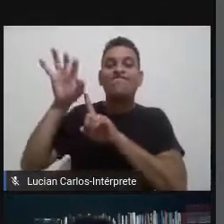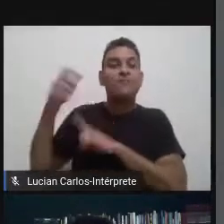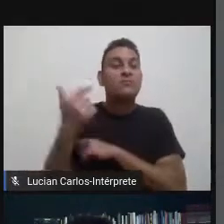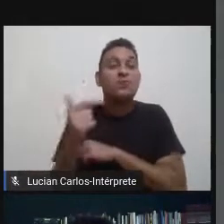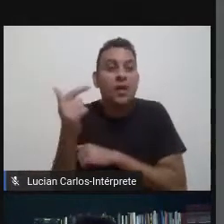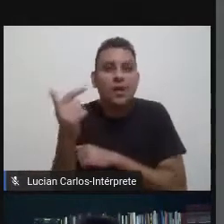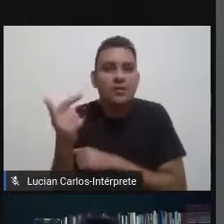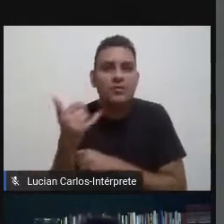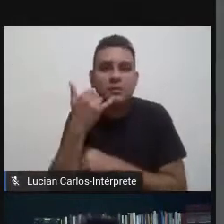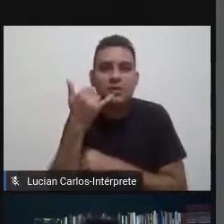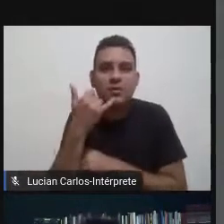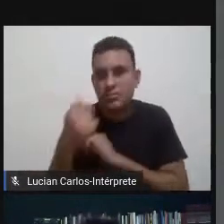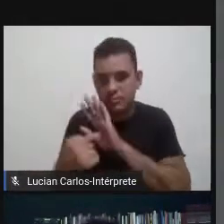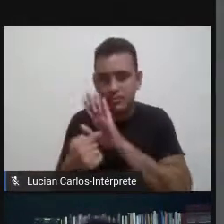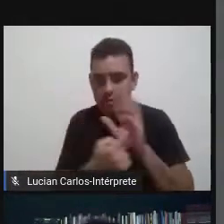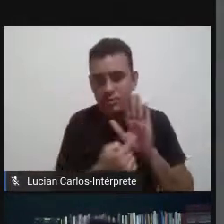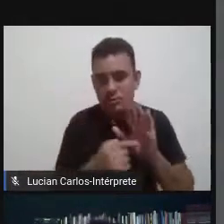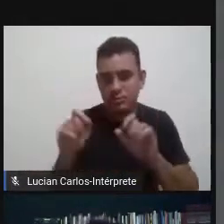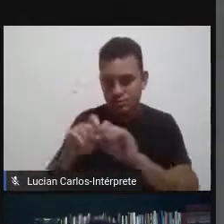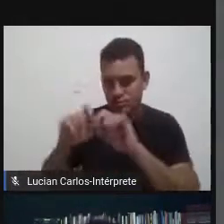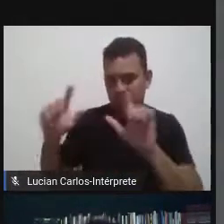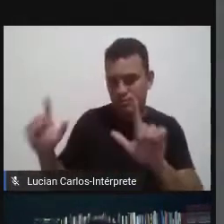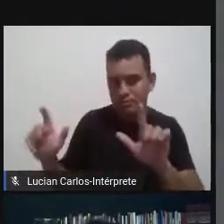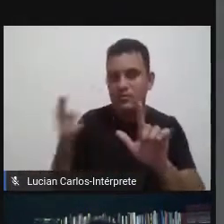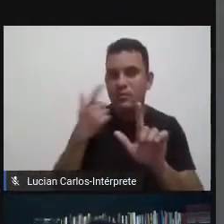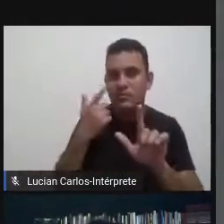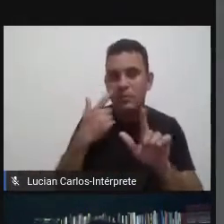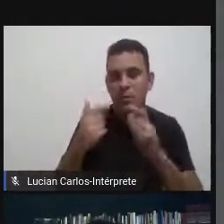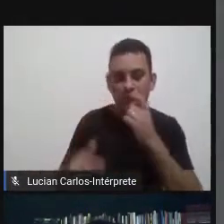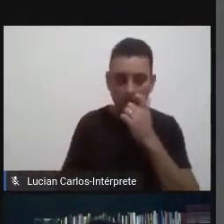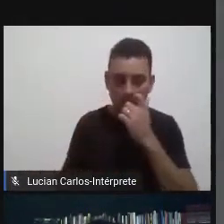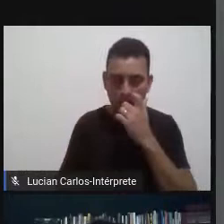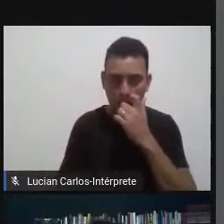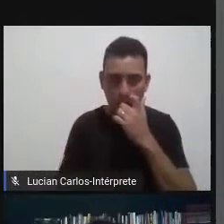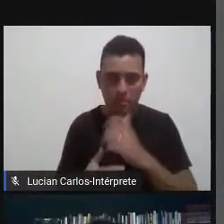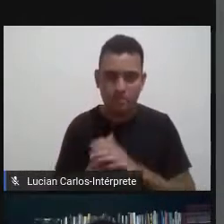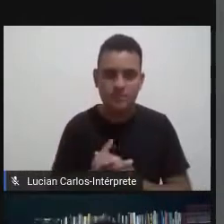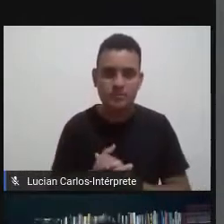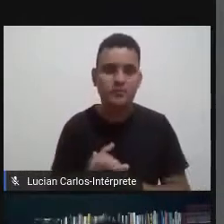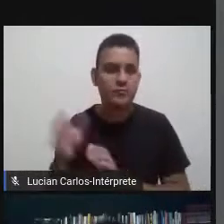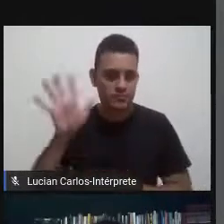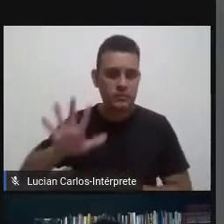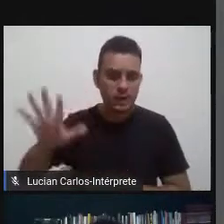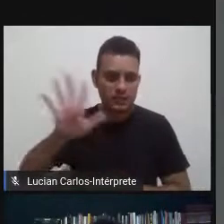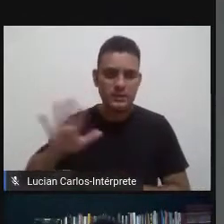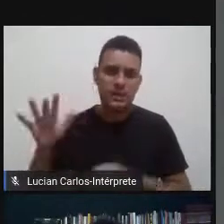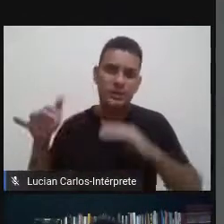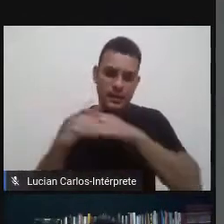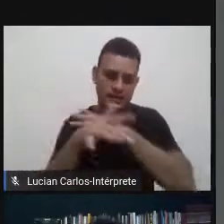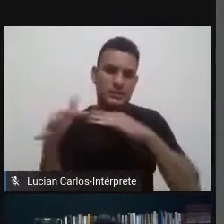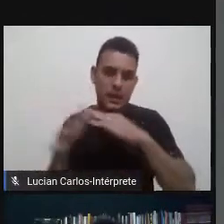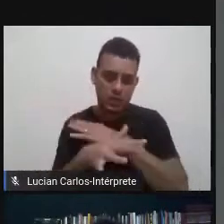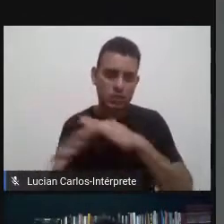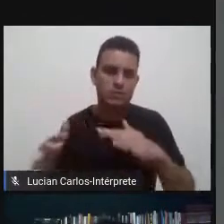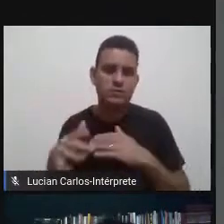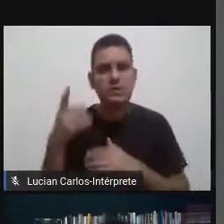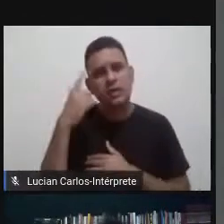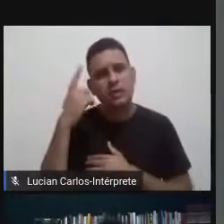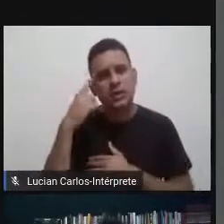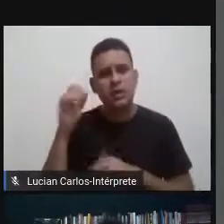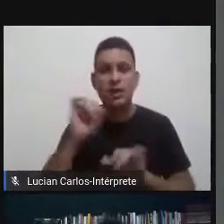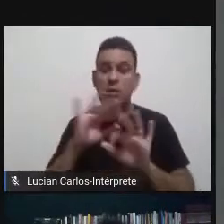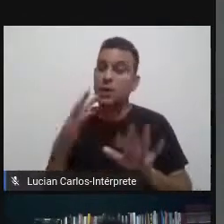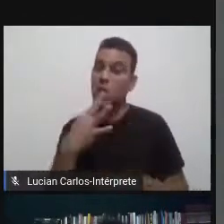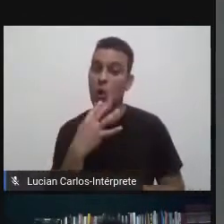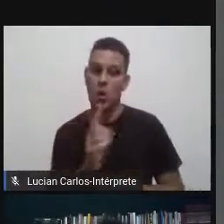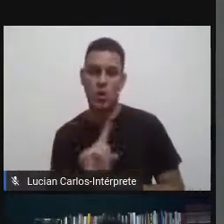eu estou mostrando aqui no meu compartilhamento de slide, né, uma imagem da cidade, para a gente ter para quem não